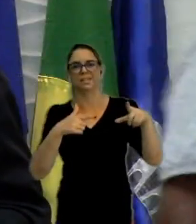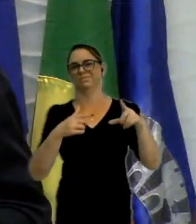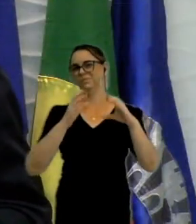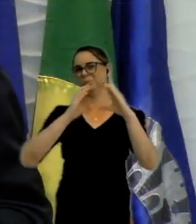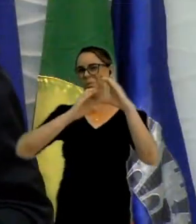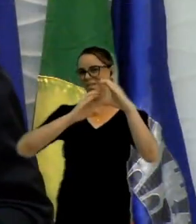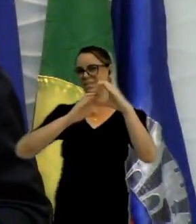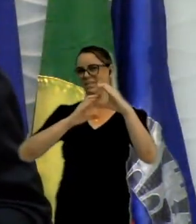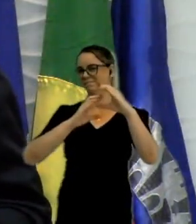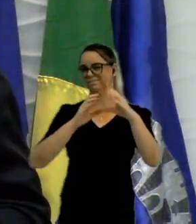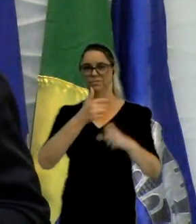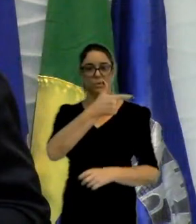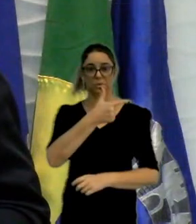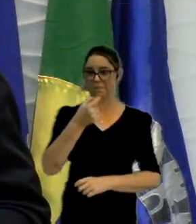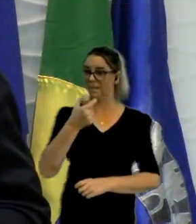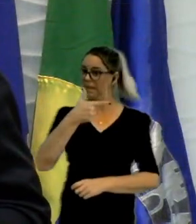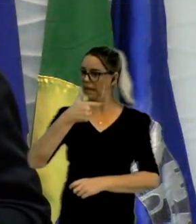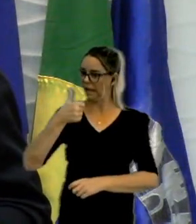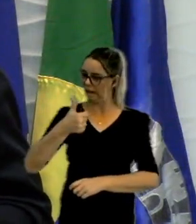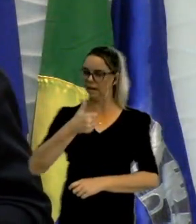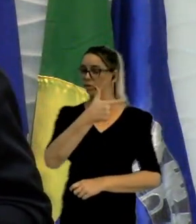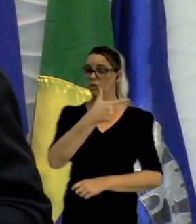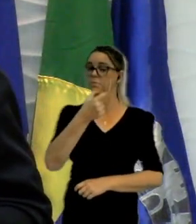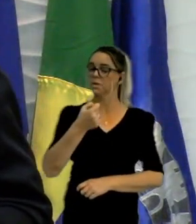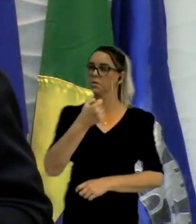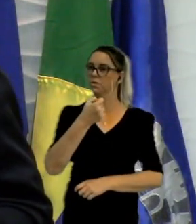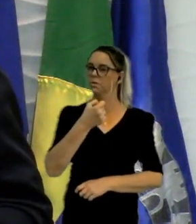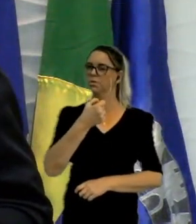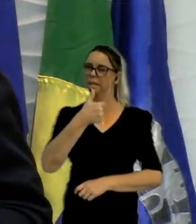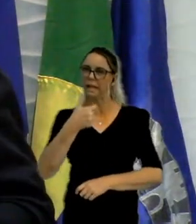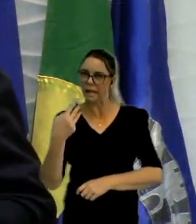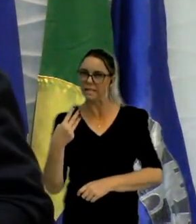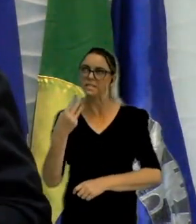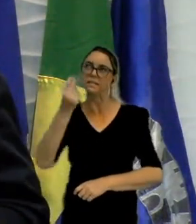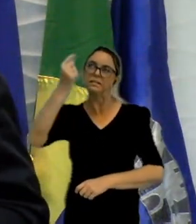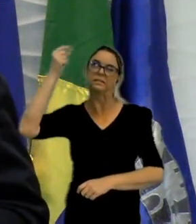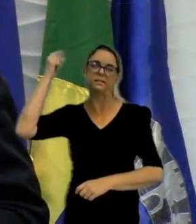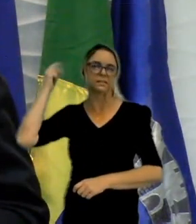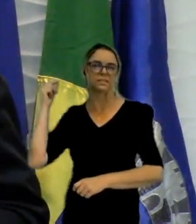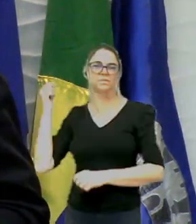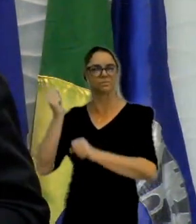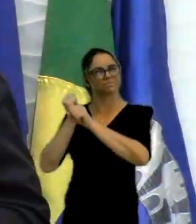Compesa. Desde 2013, nós estamos em 2024.